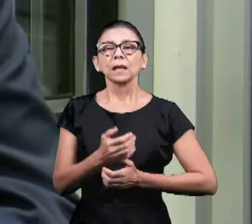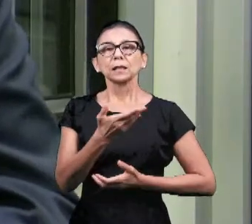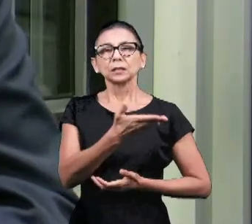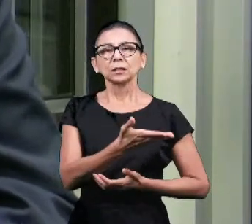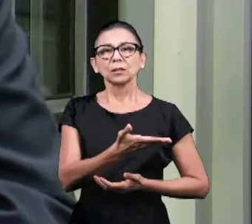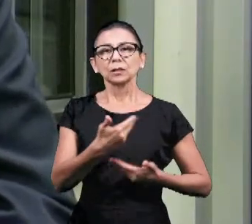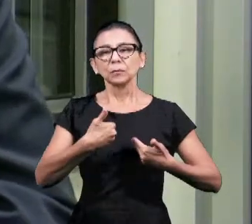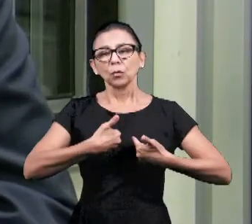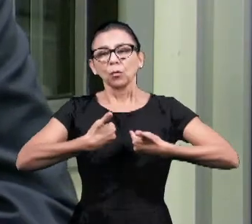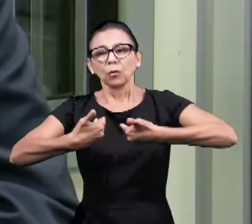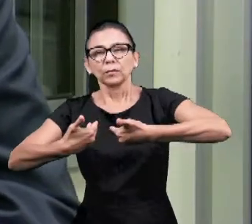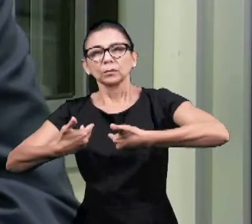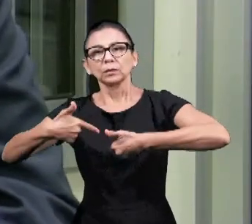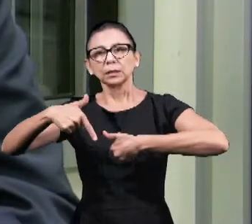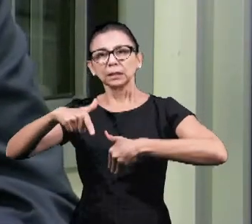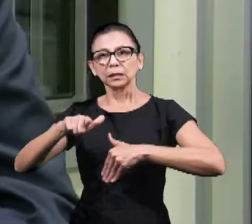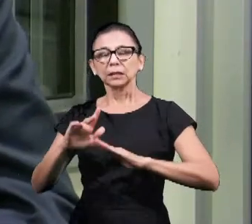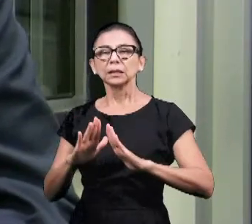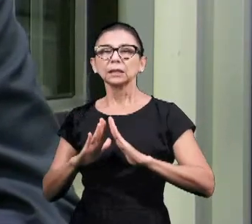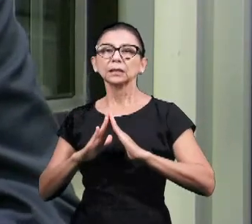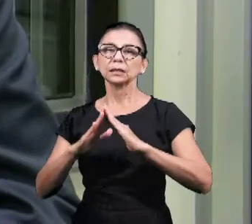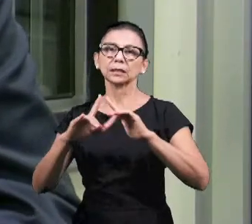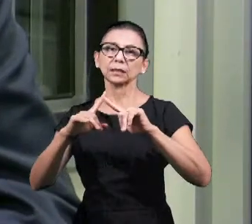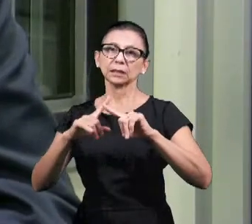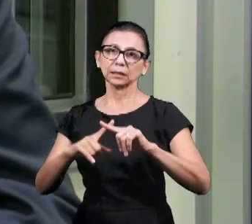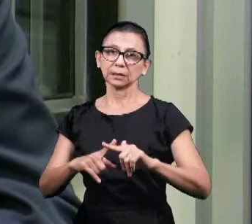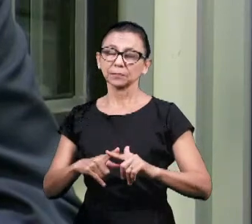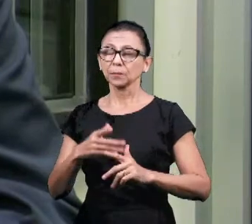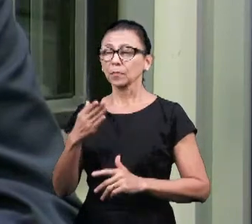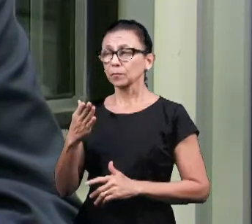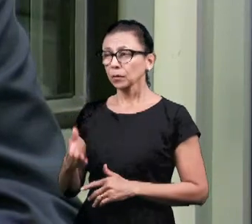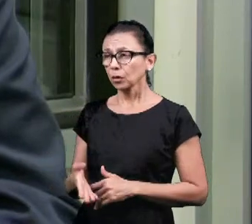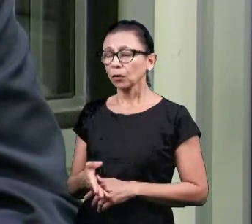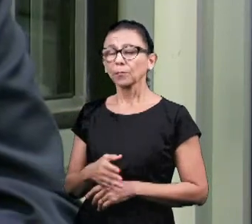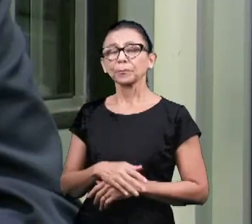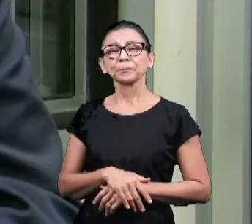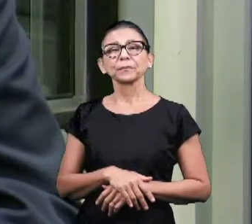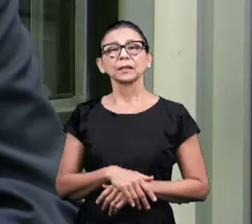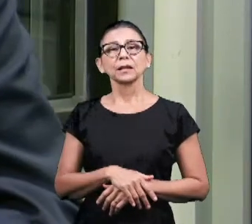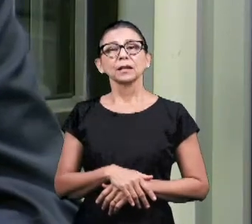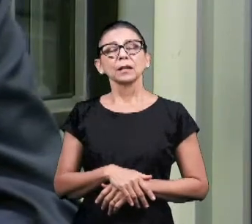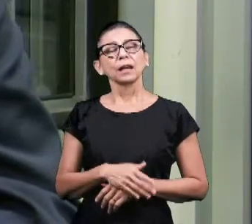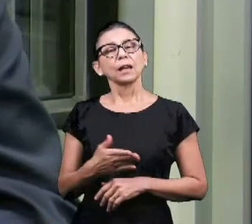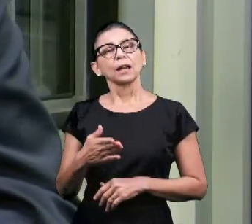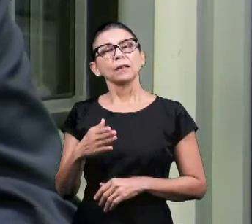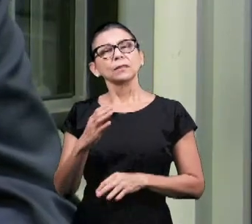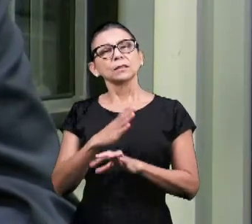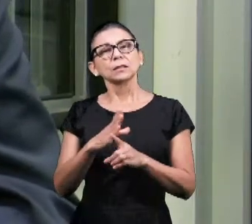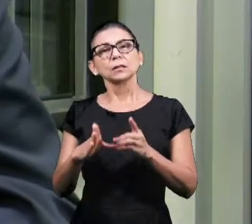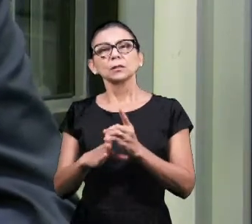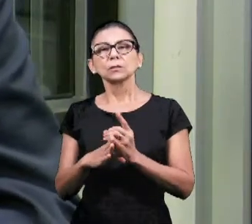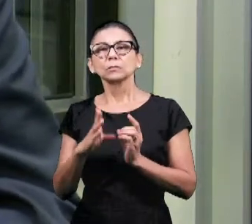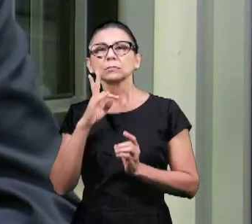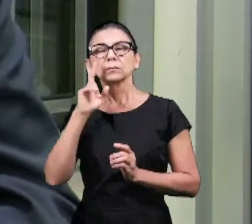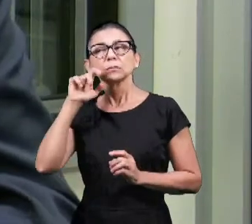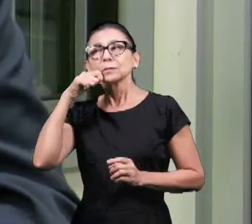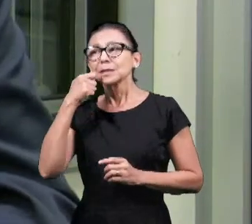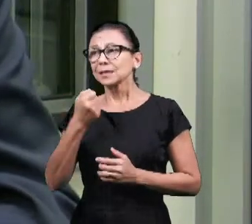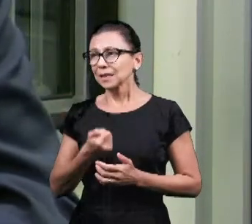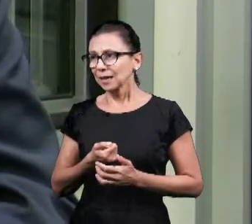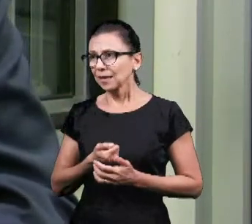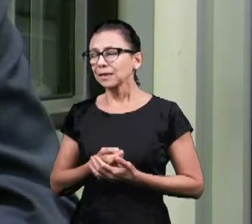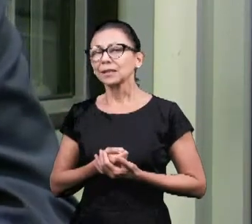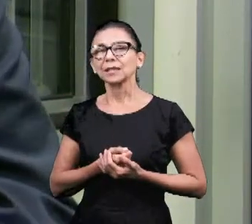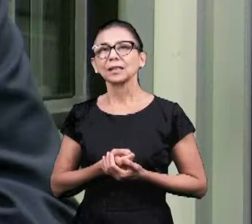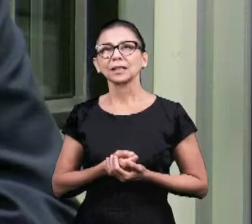naquela noite com ele. Ele falou assim: Ricardo, vai ser um culto de ceia. Na hora a gente não sabe o que é isso, né? A gente achava que vai ter algum jantar lá na